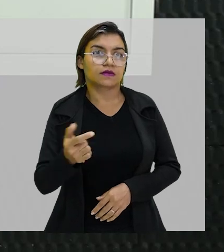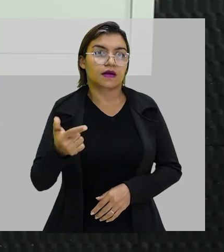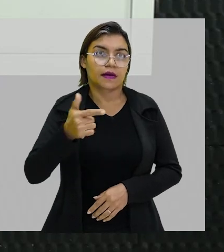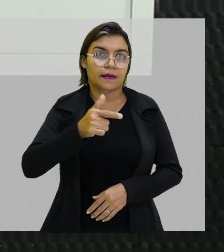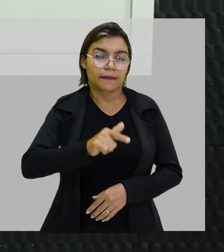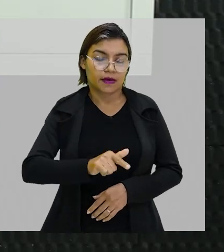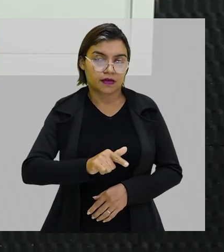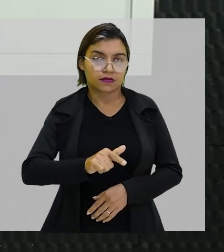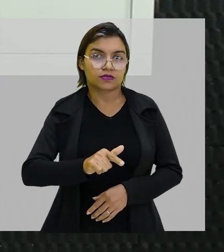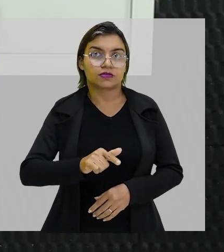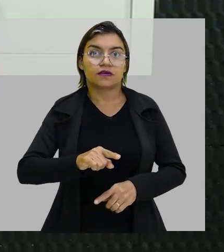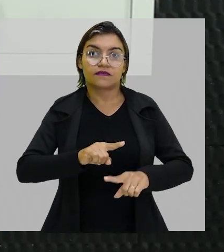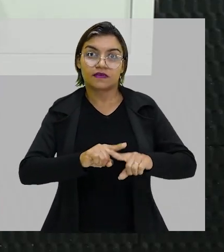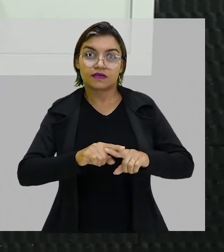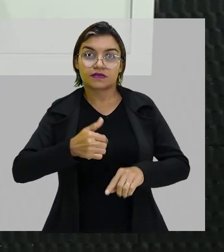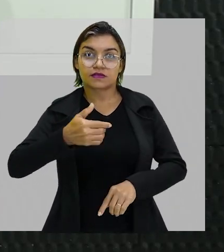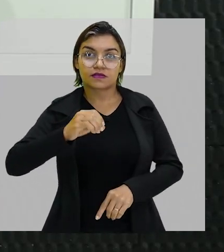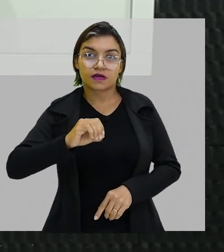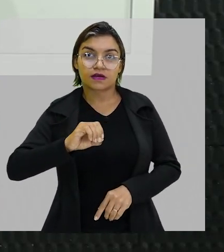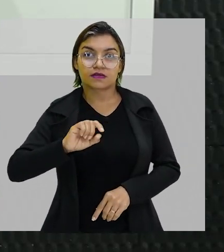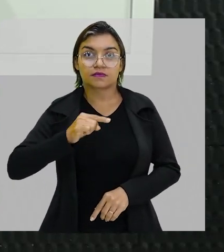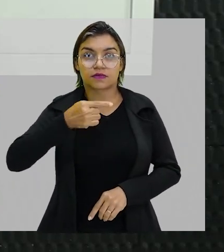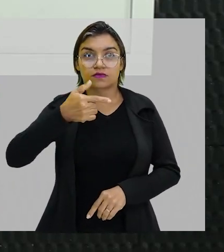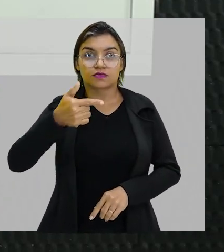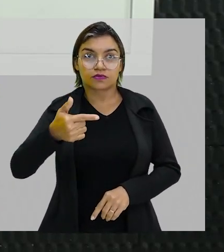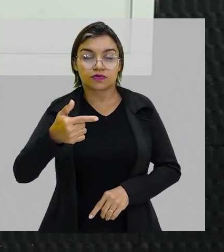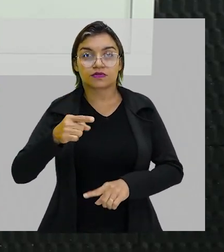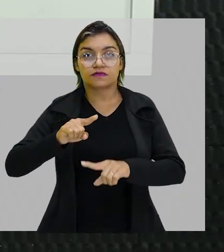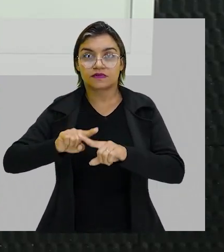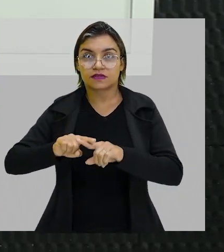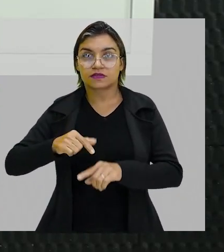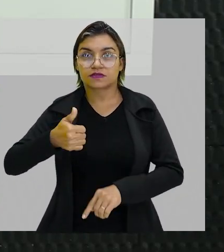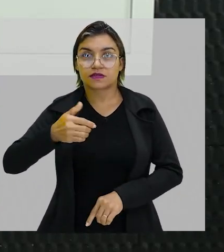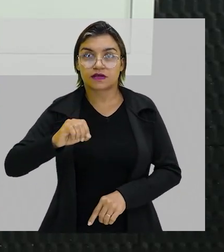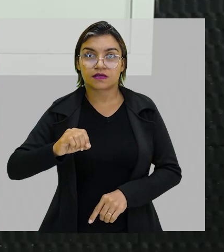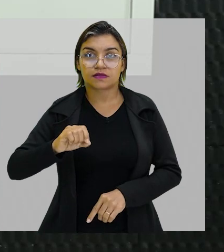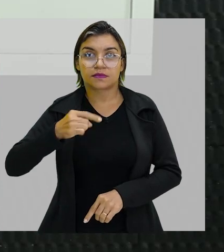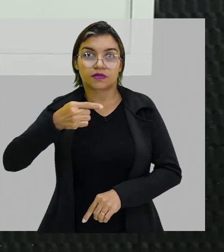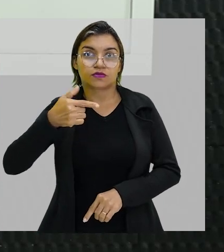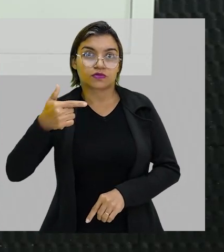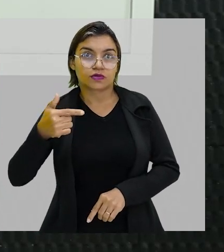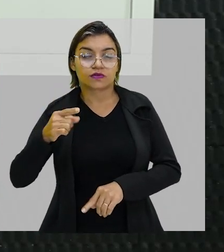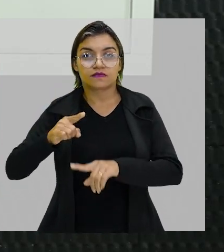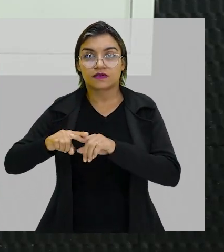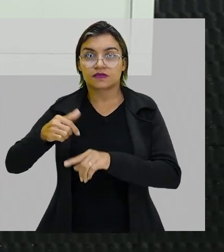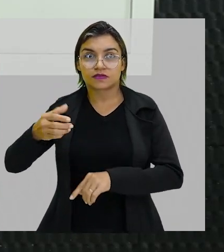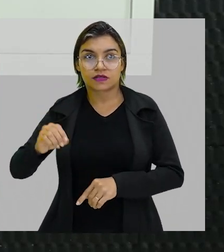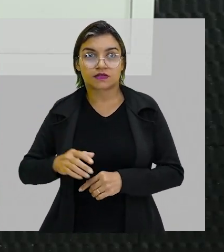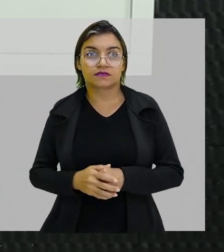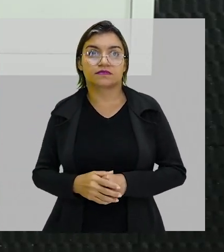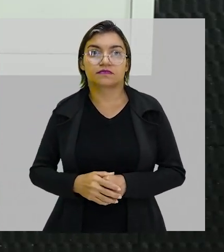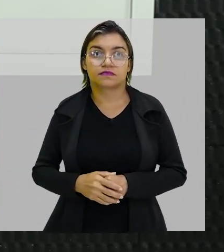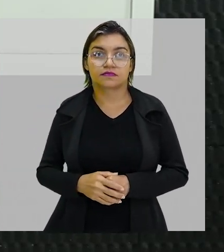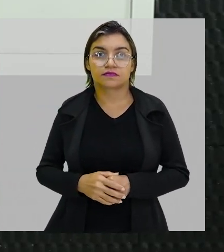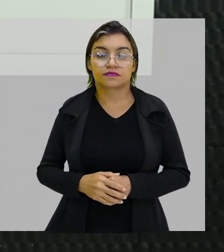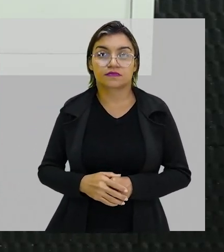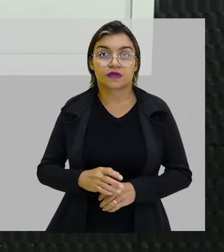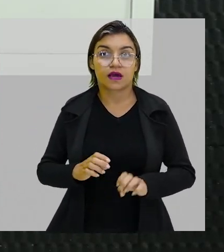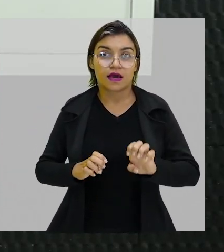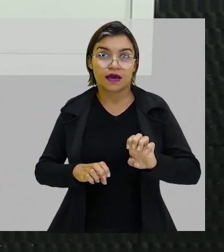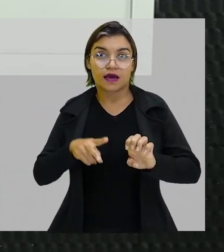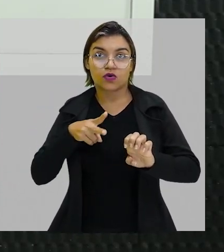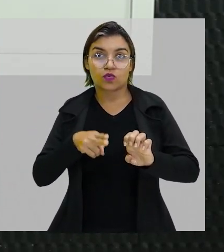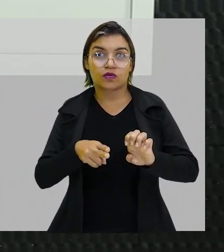10 a menos 2, 10 a menos 2 e 10. Então, vai ser igual, ó. 10, agora eu somo os